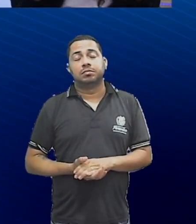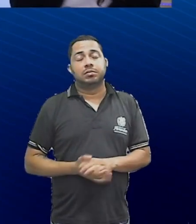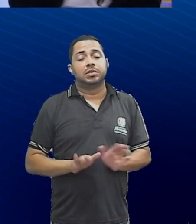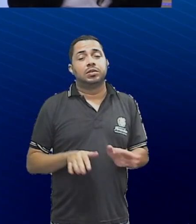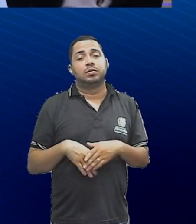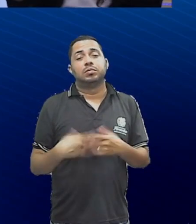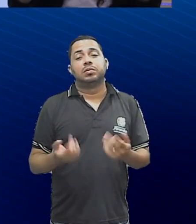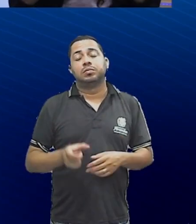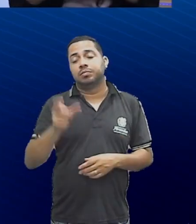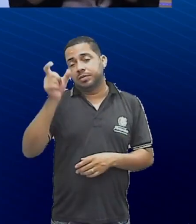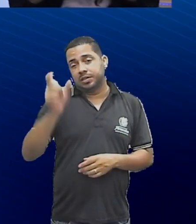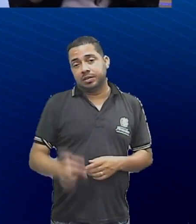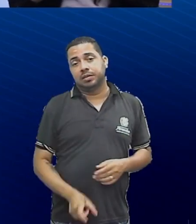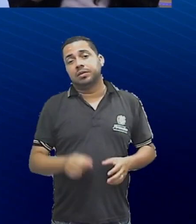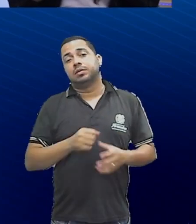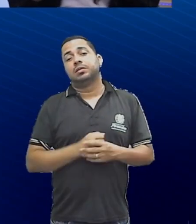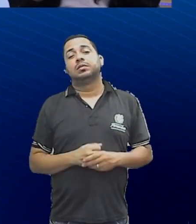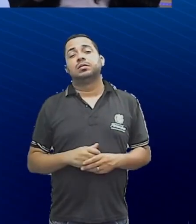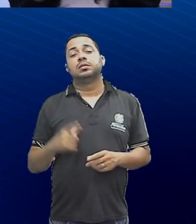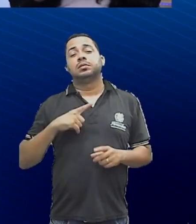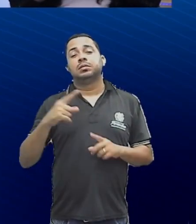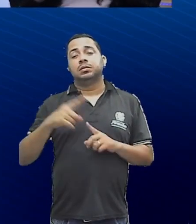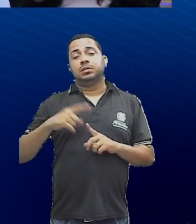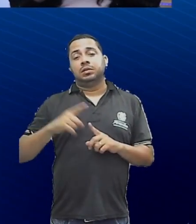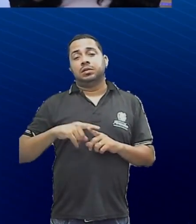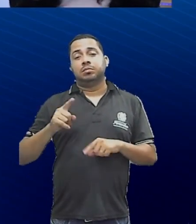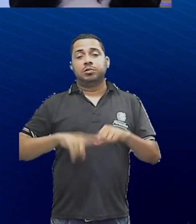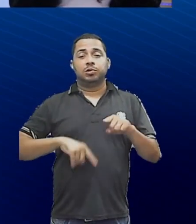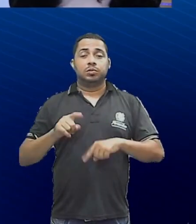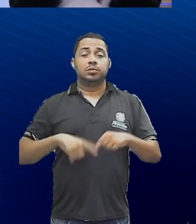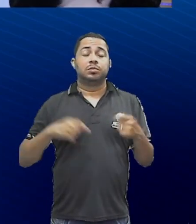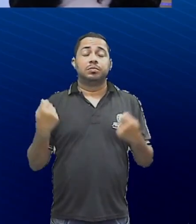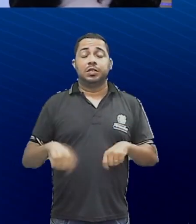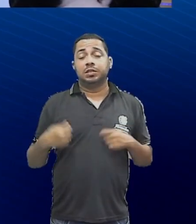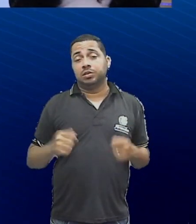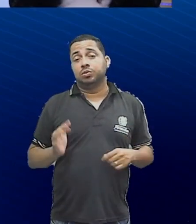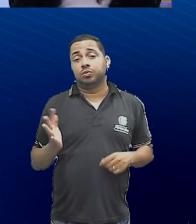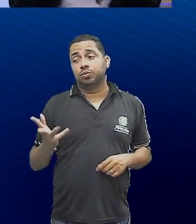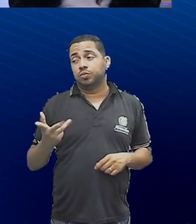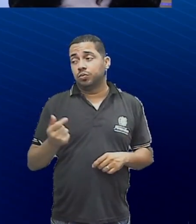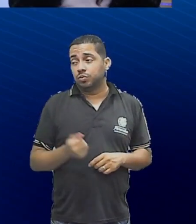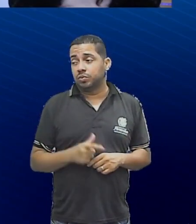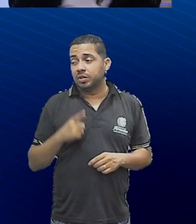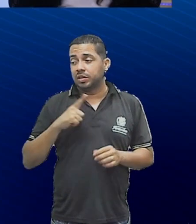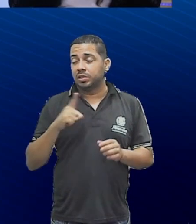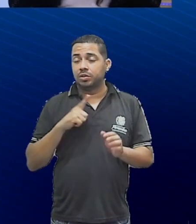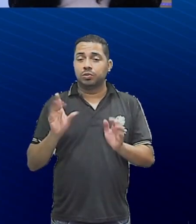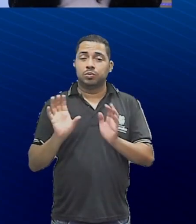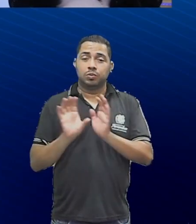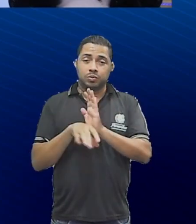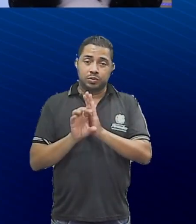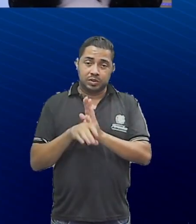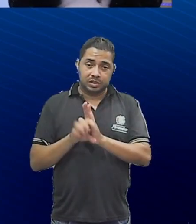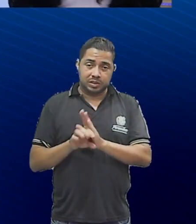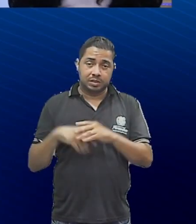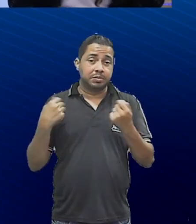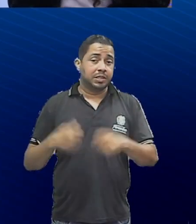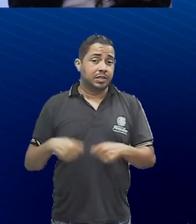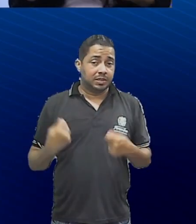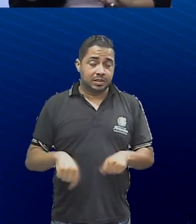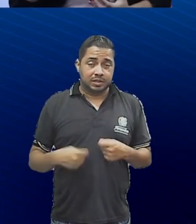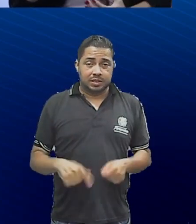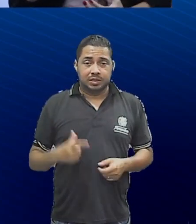qual o padrão, né, que esse tipo de produto precisa. Isso tudo são conceitos que precisam ser